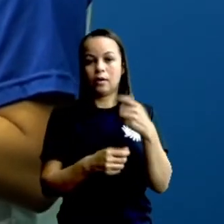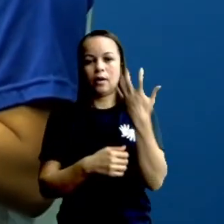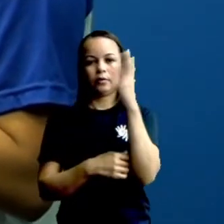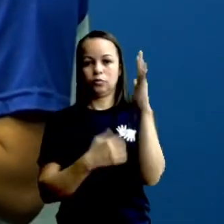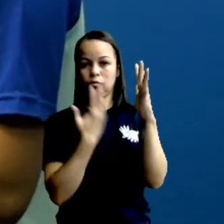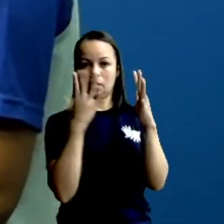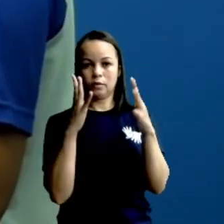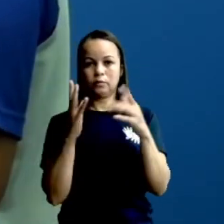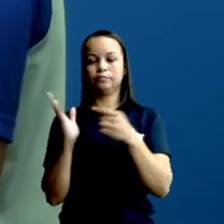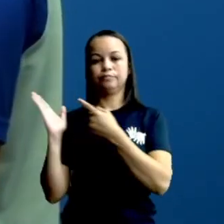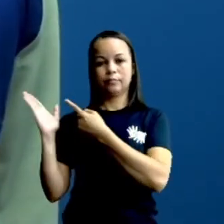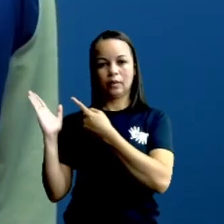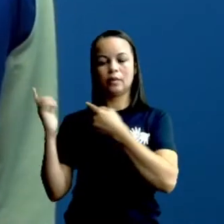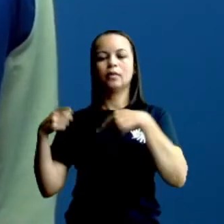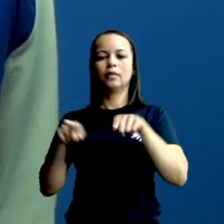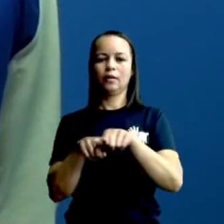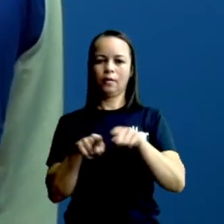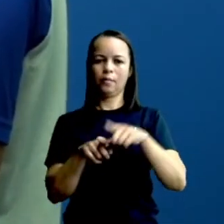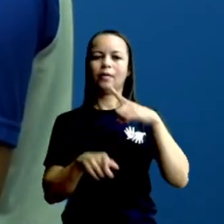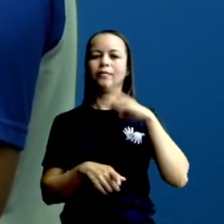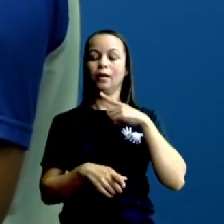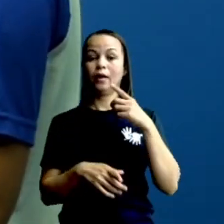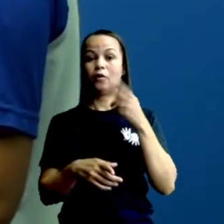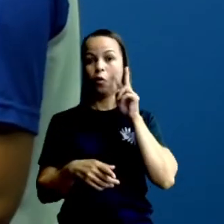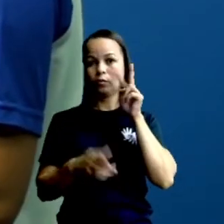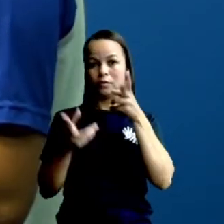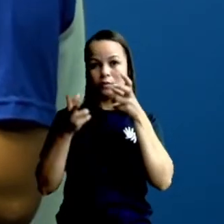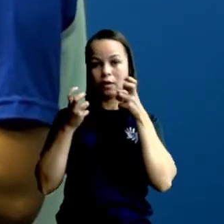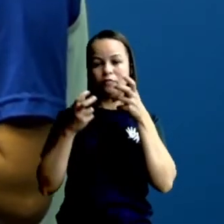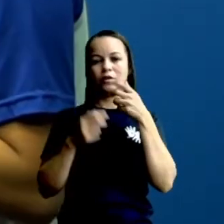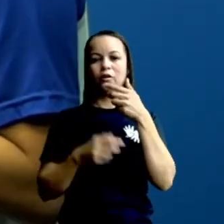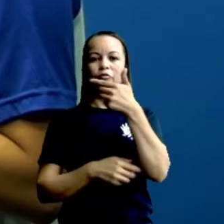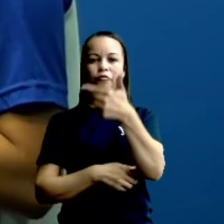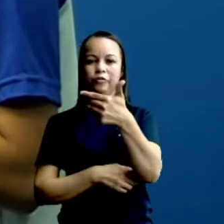têm. Porém, olha o tempo que eles passam para se degradar da natureza,